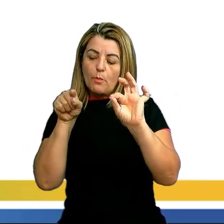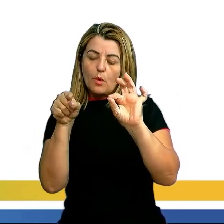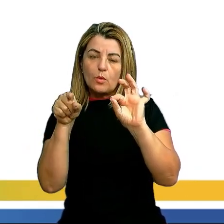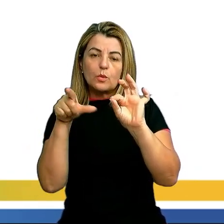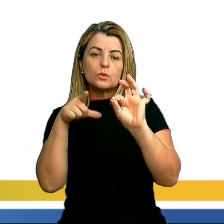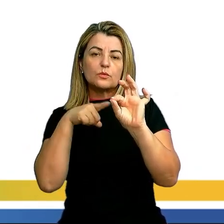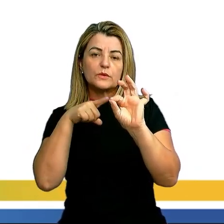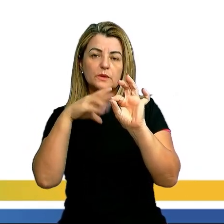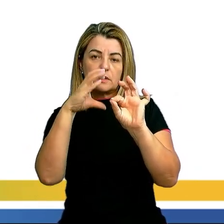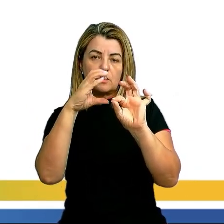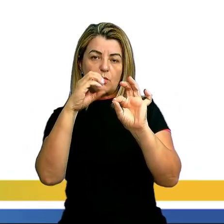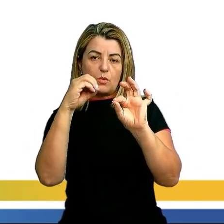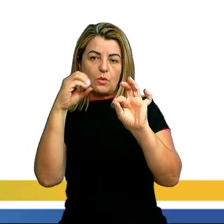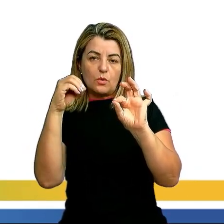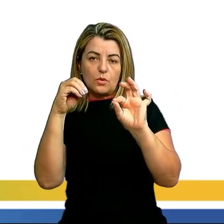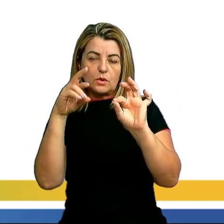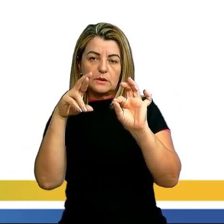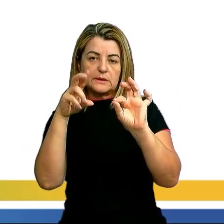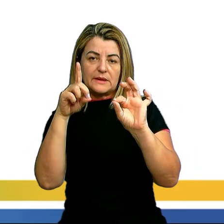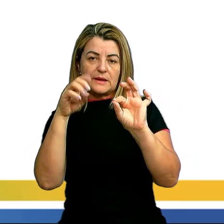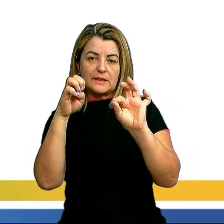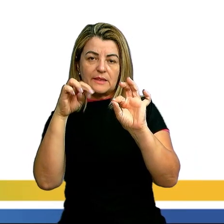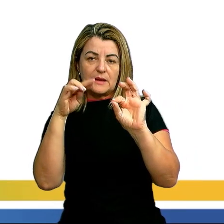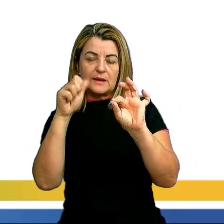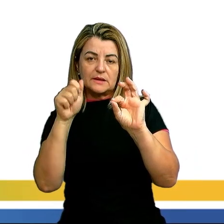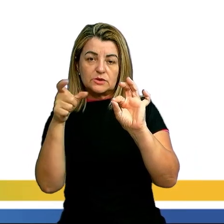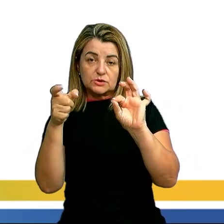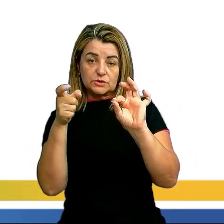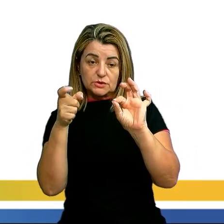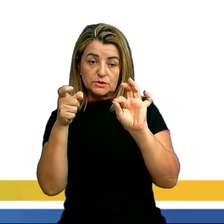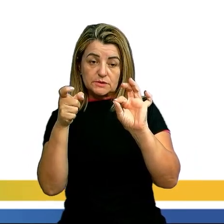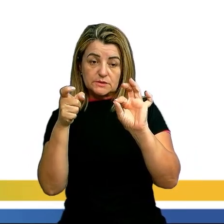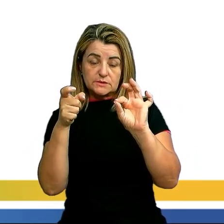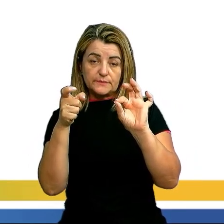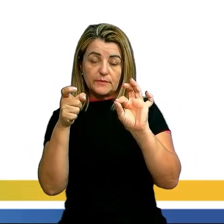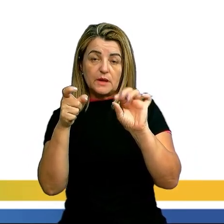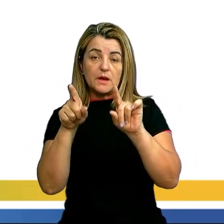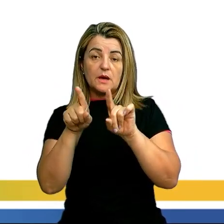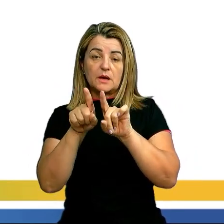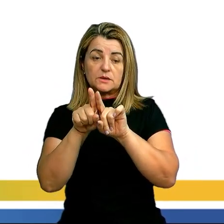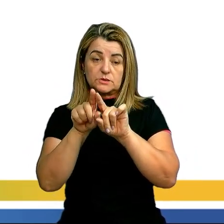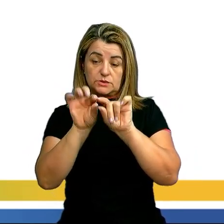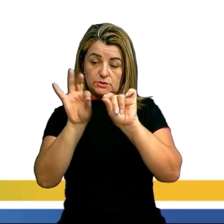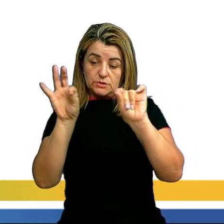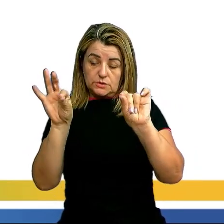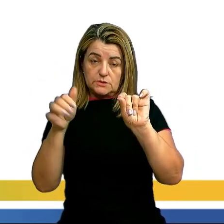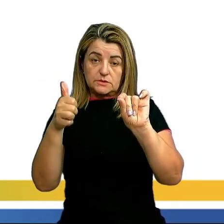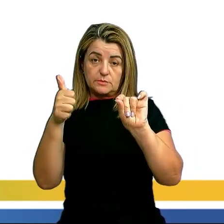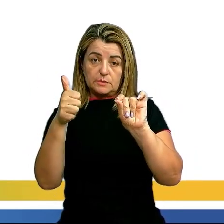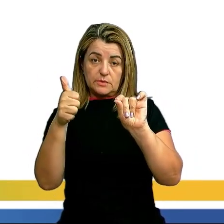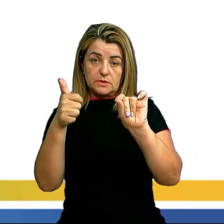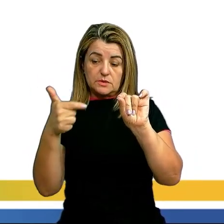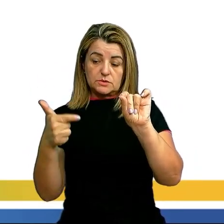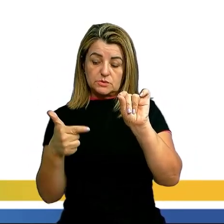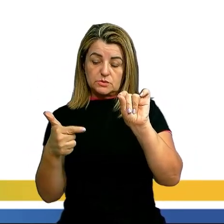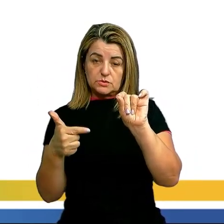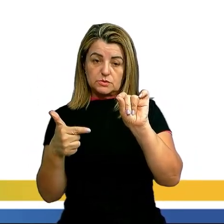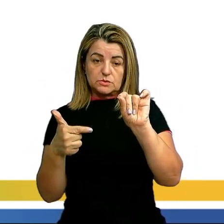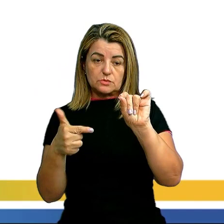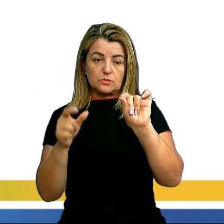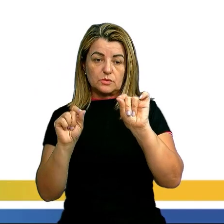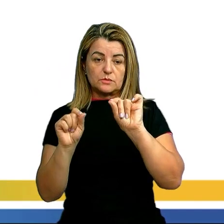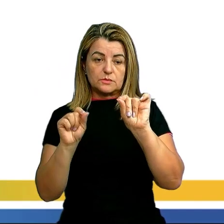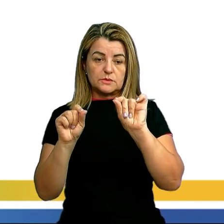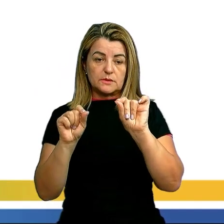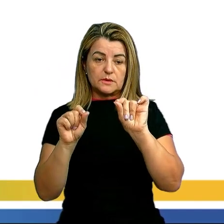dele x e a coordenada y, representando sempre como a primeira sendo x e a segunda por y,